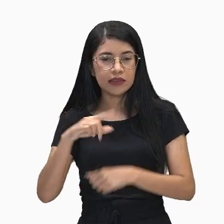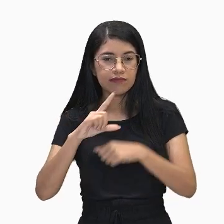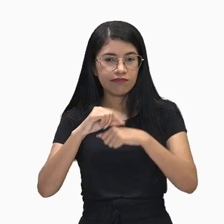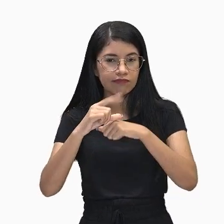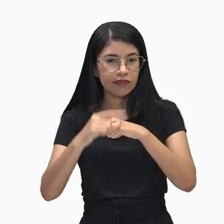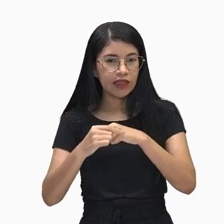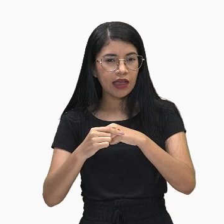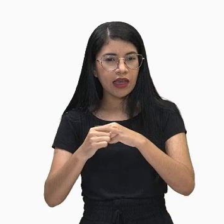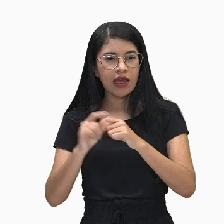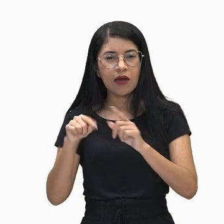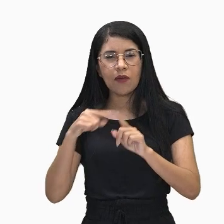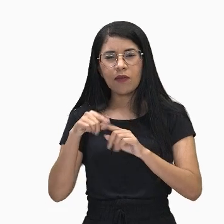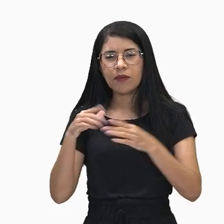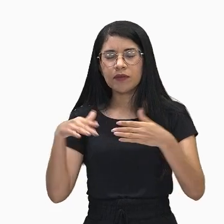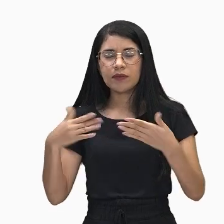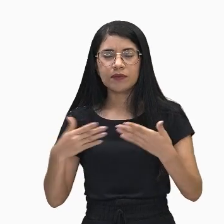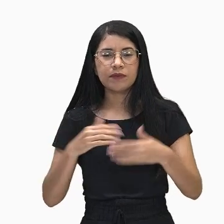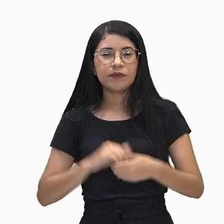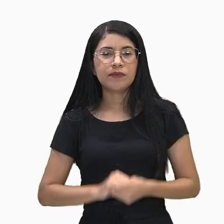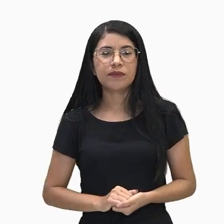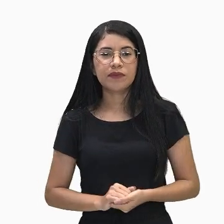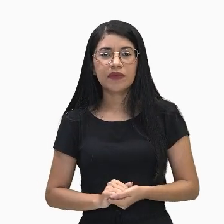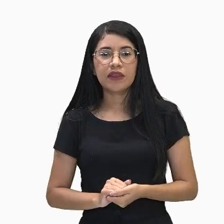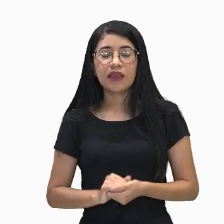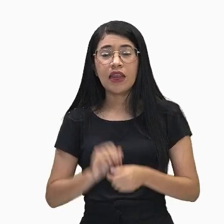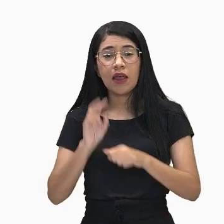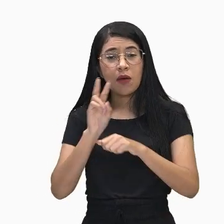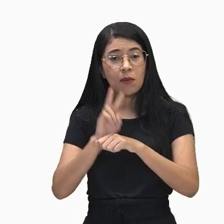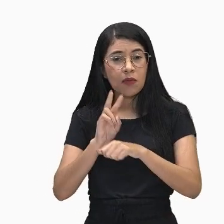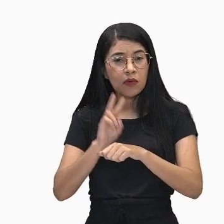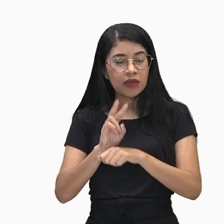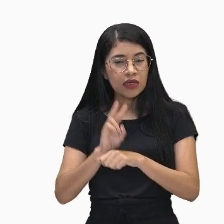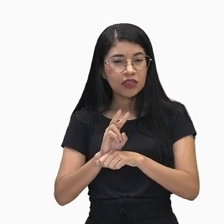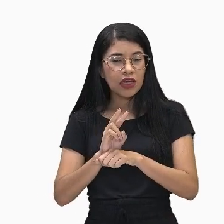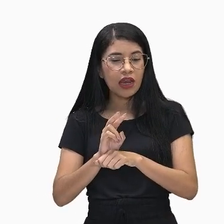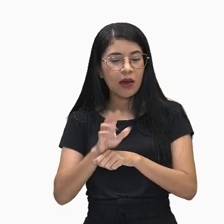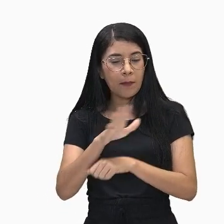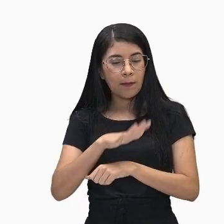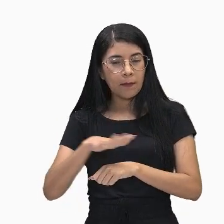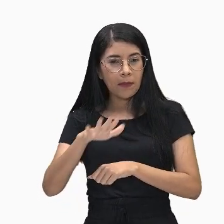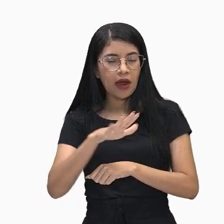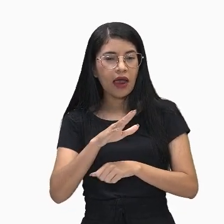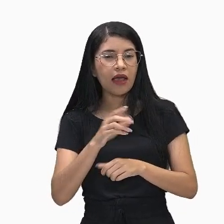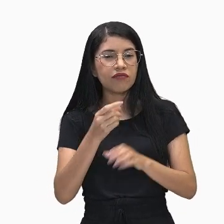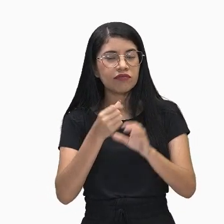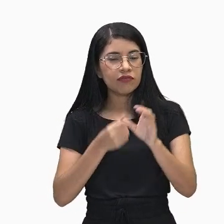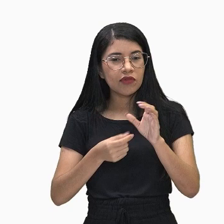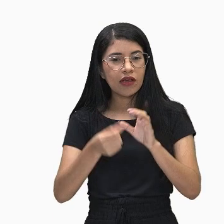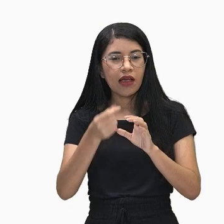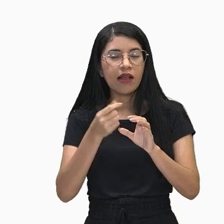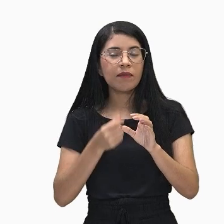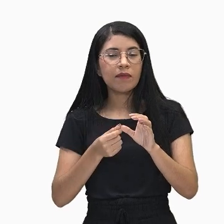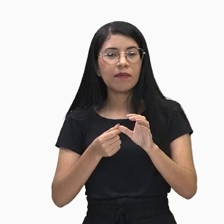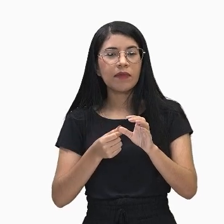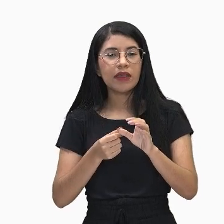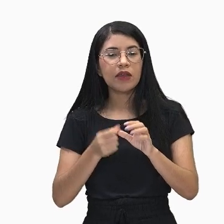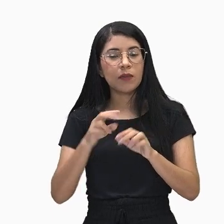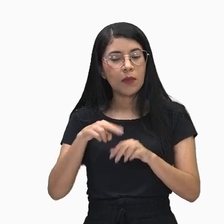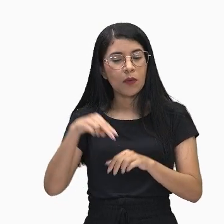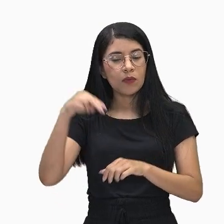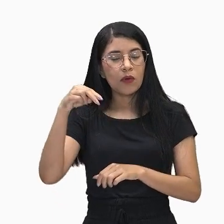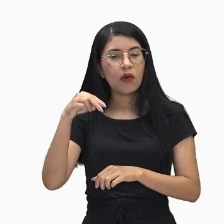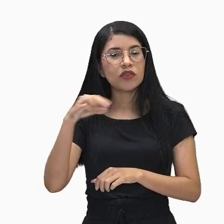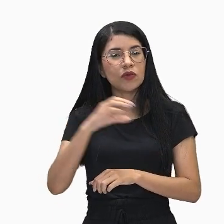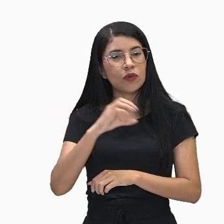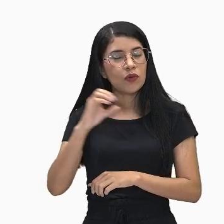servia, professor? Servia justamente para proteger o bloco capitalista, o bloco do norte